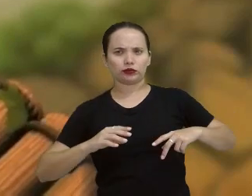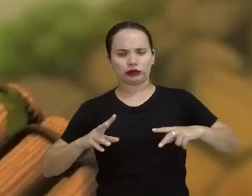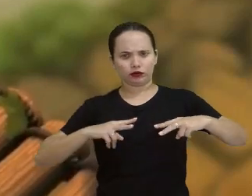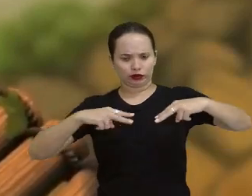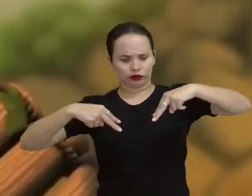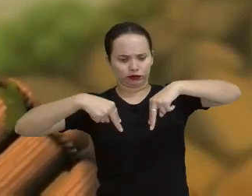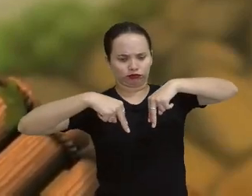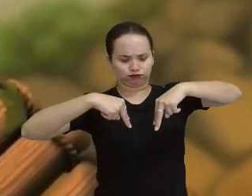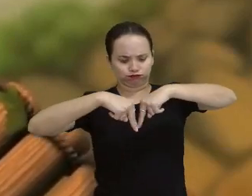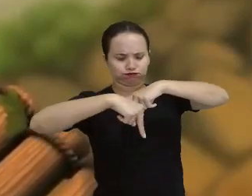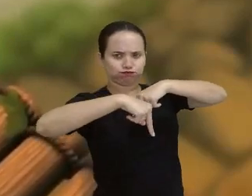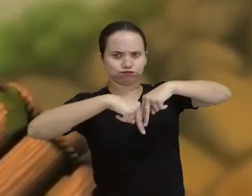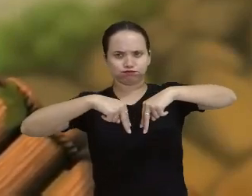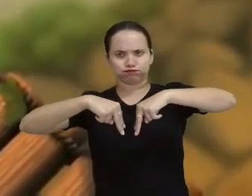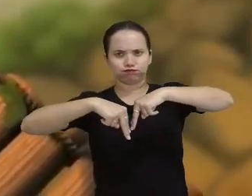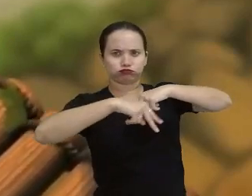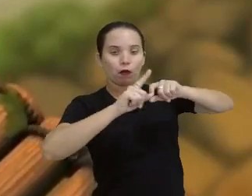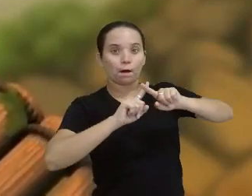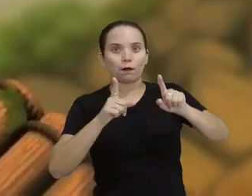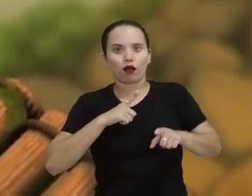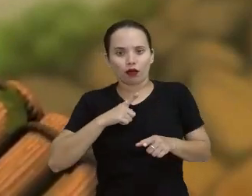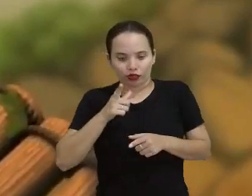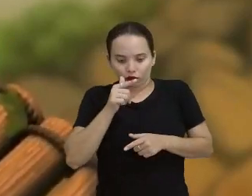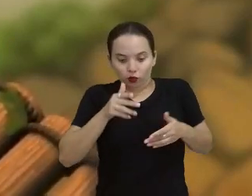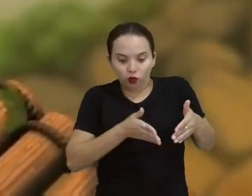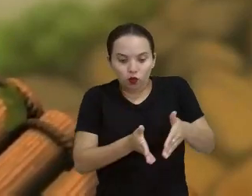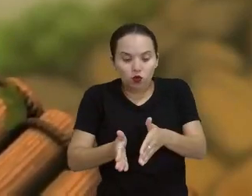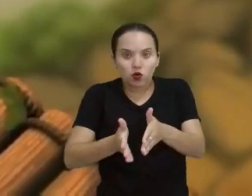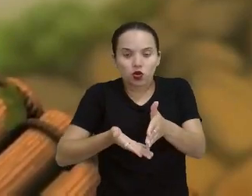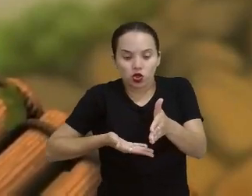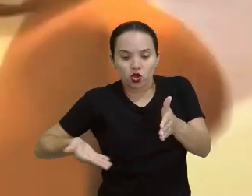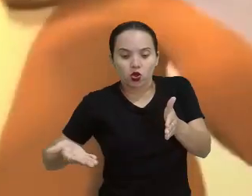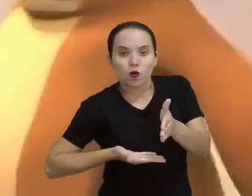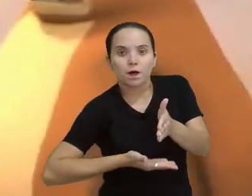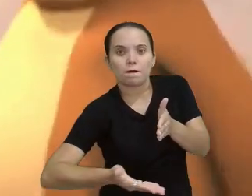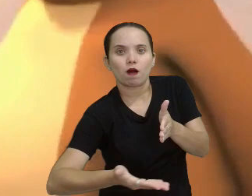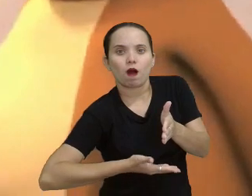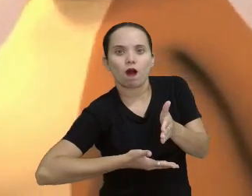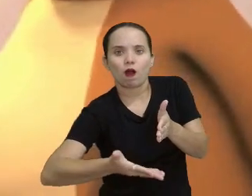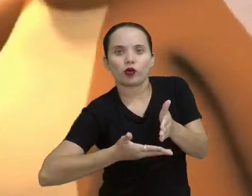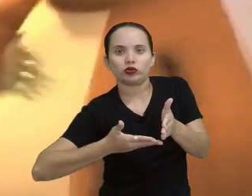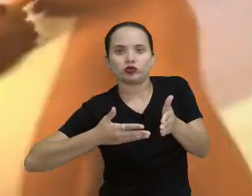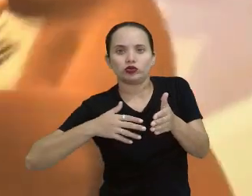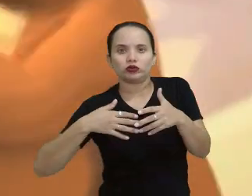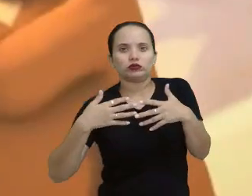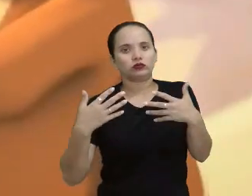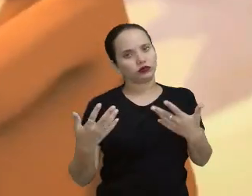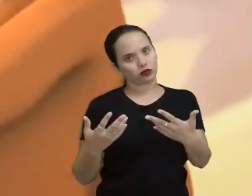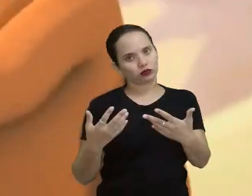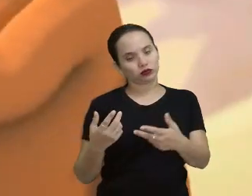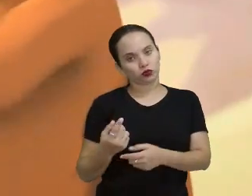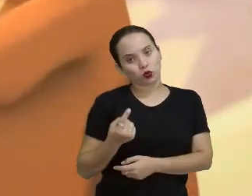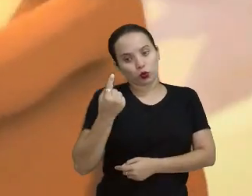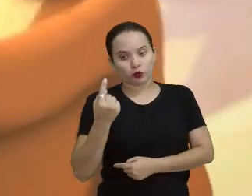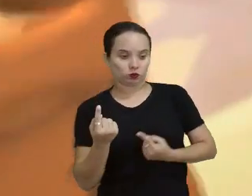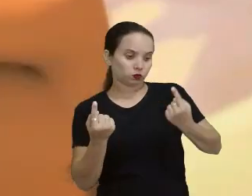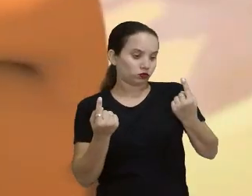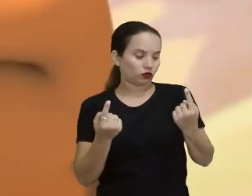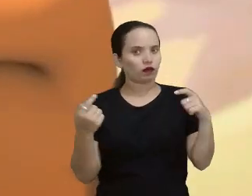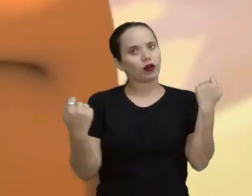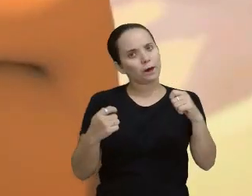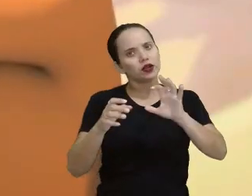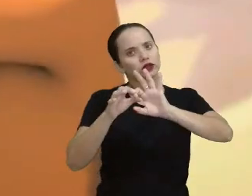pra lá, passa logo, e tem um rio ali embaixo passando, então não dá pra... Alguém tem que dar o braço a torcer aí nessa história, né?